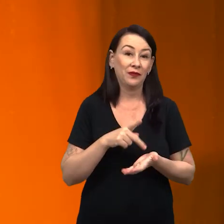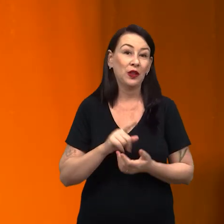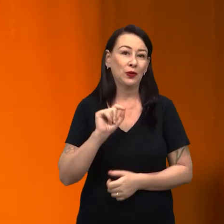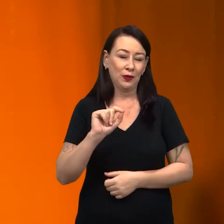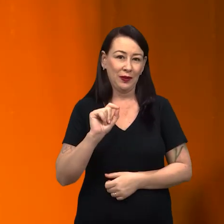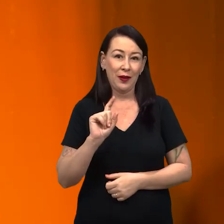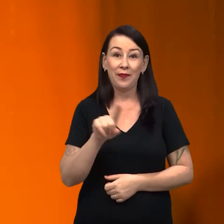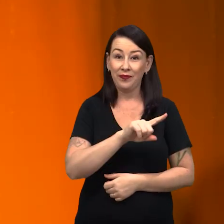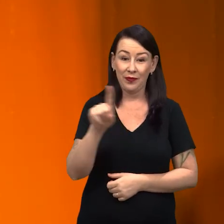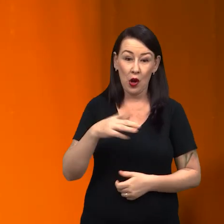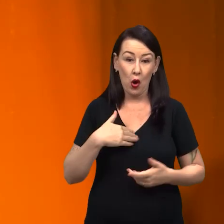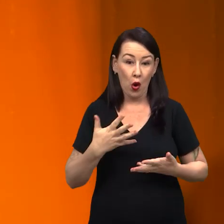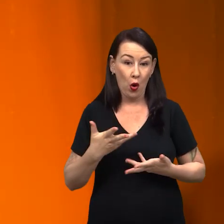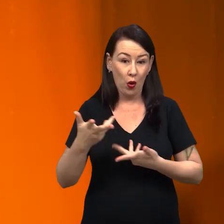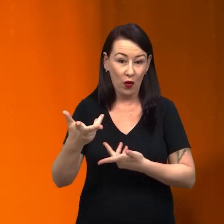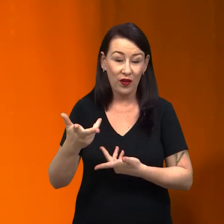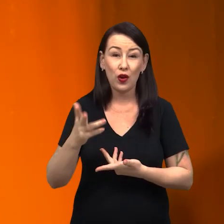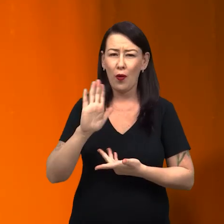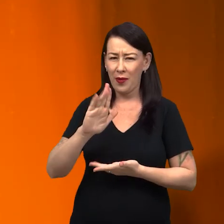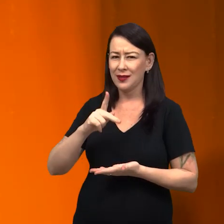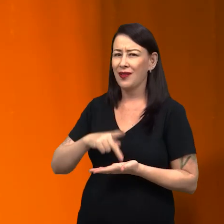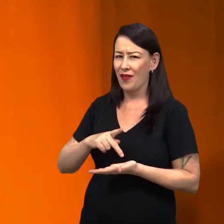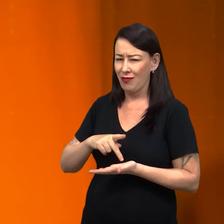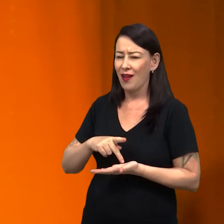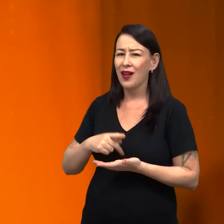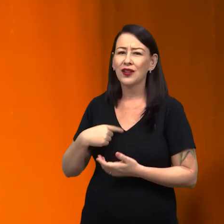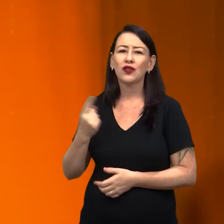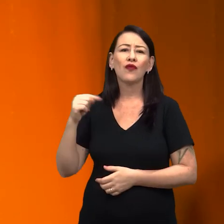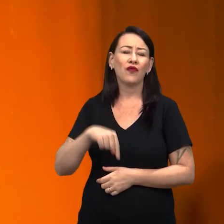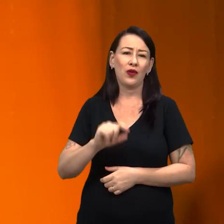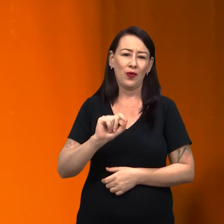Na verdade, gente, eu fui convidada para vocês